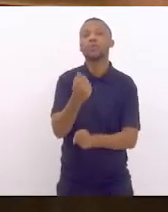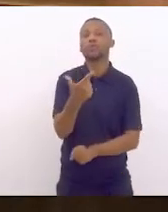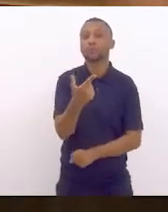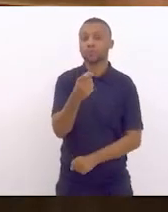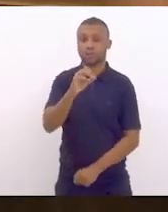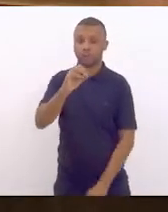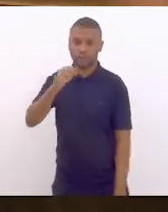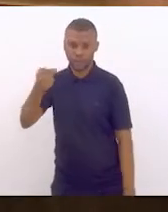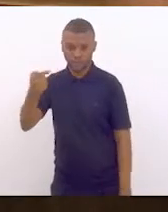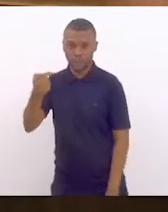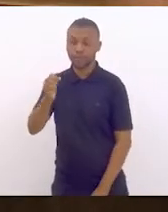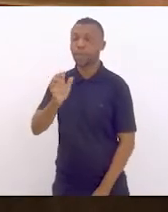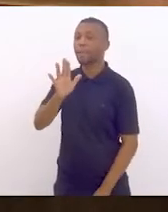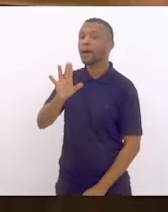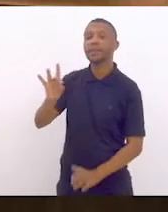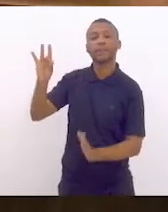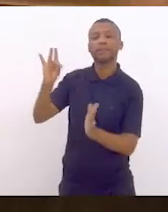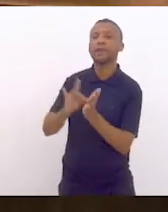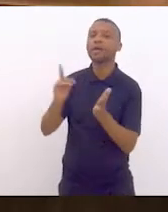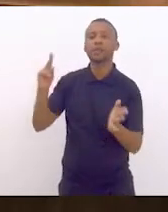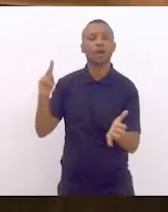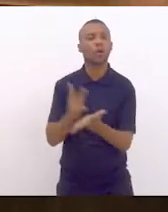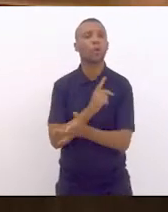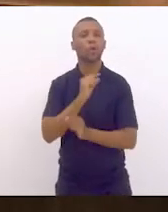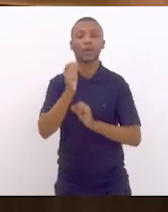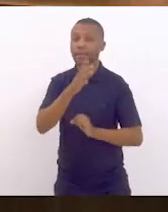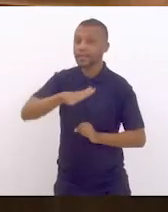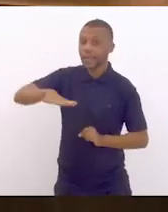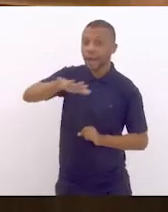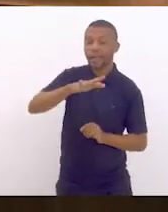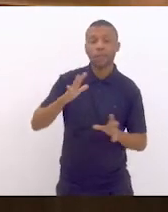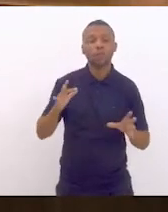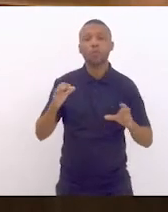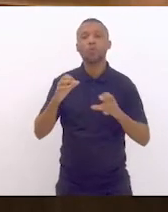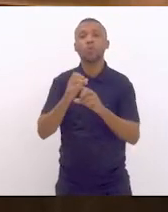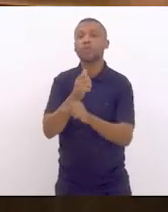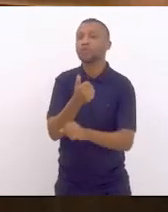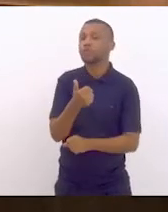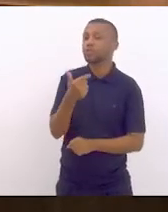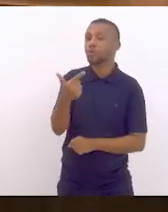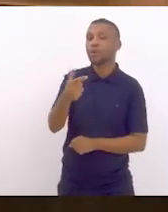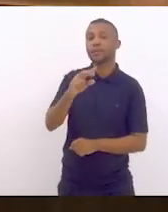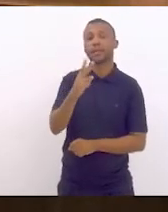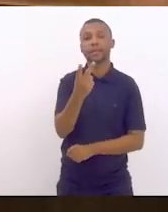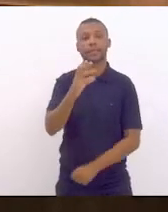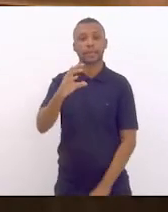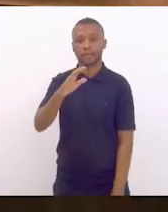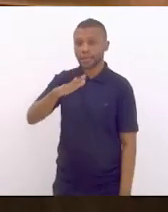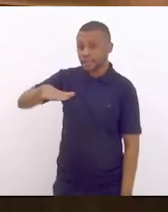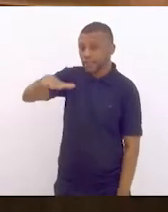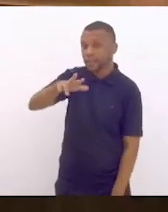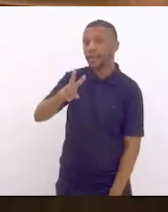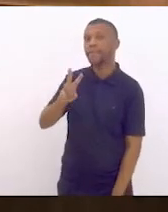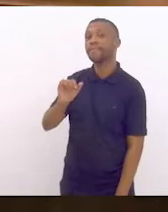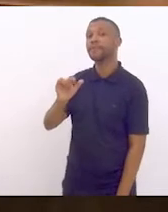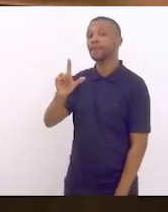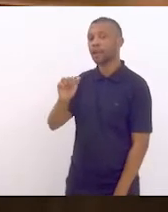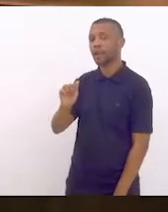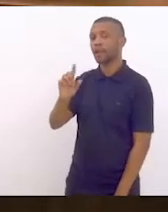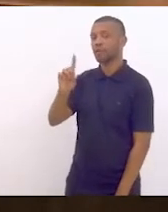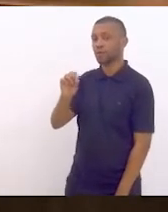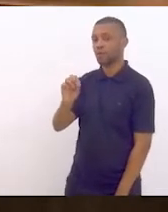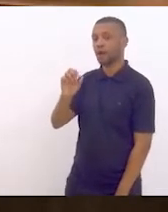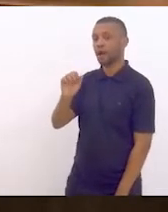verdade, essa área, se não me engano, é uma área de 12 hectares na Vila do Abraão. É uma área muito